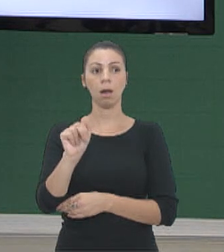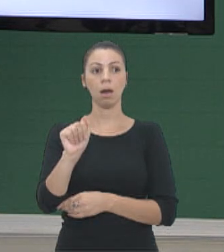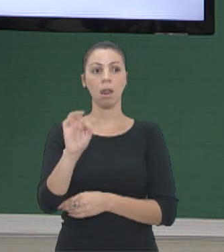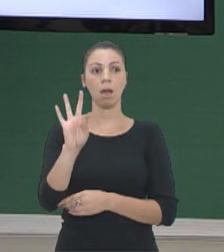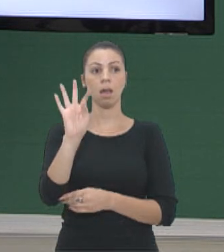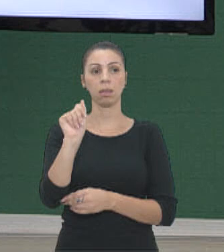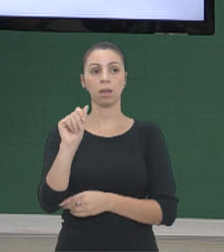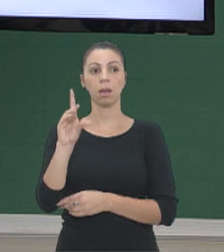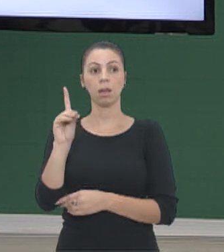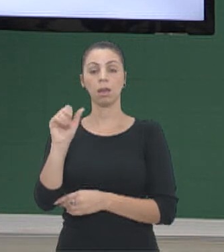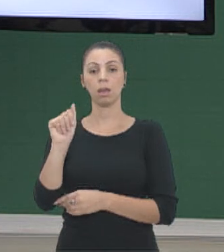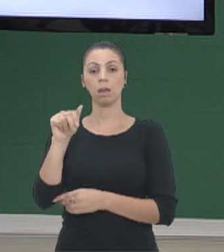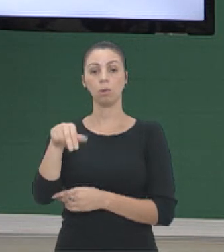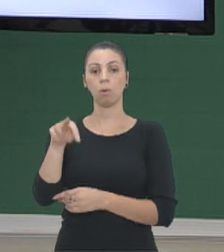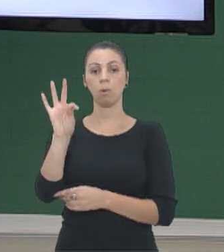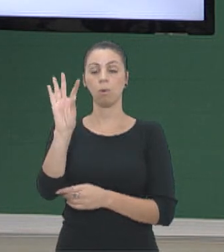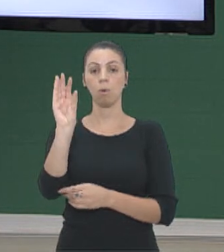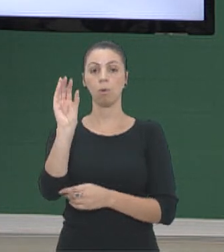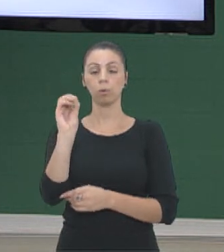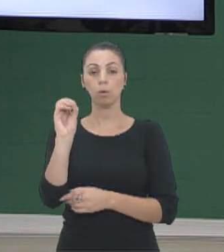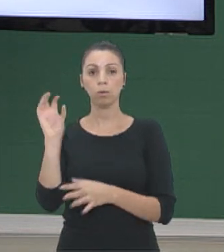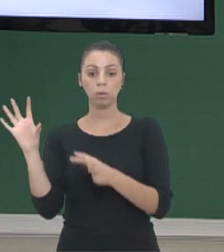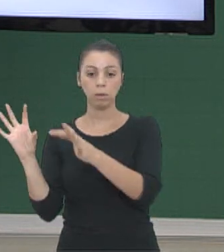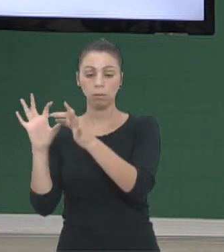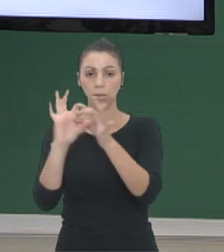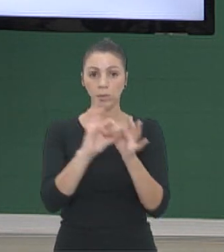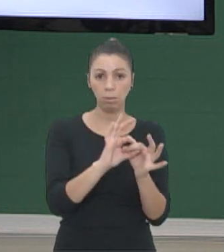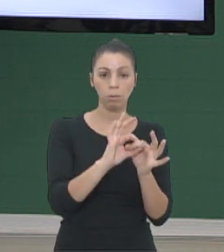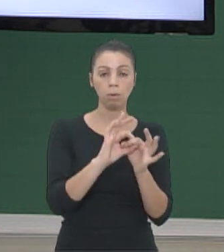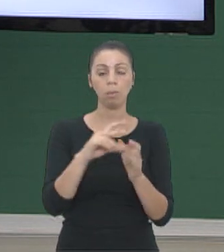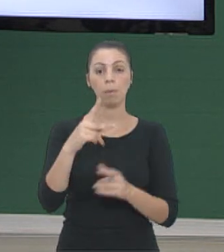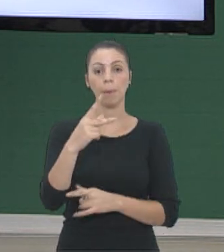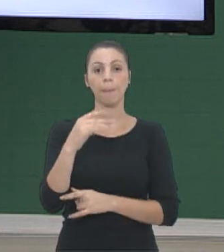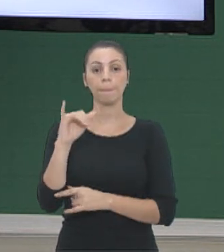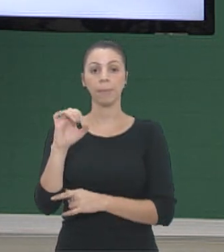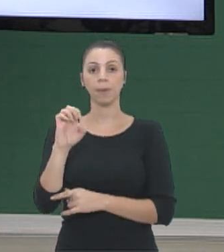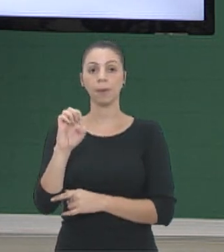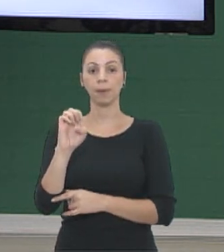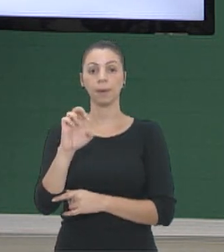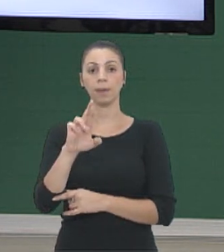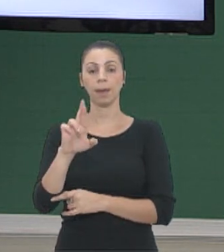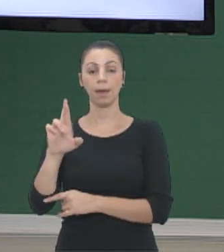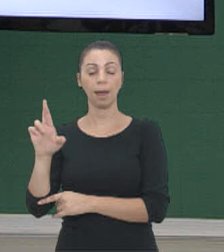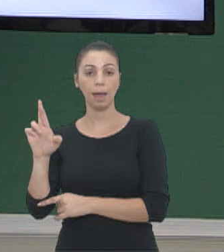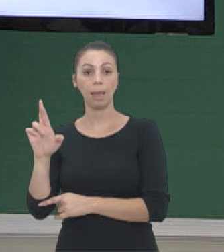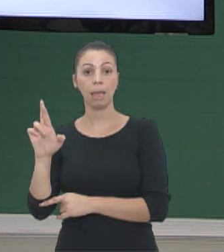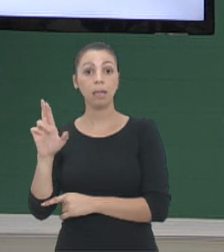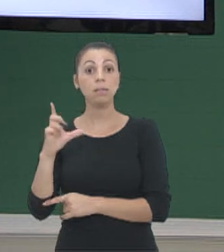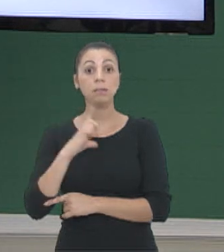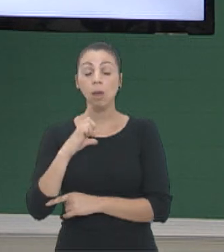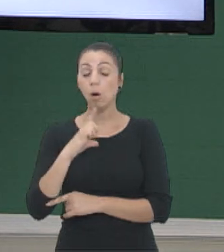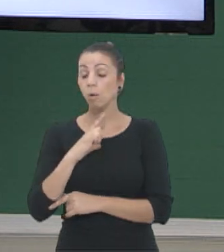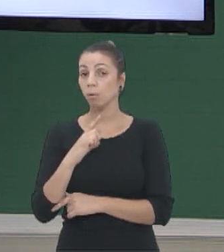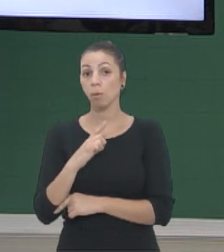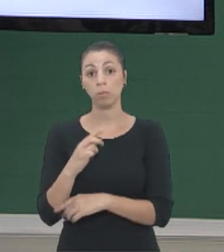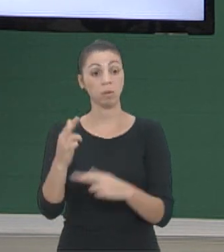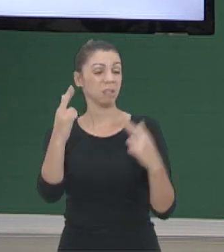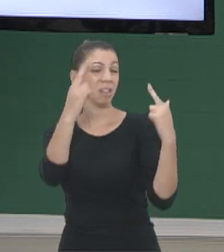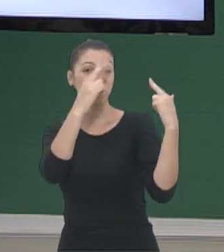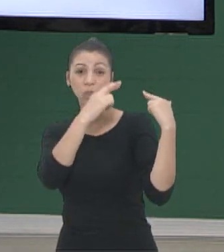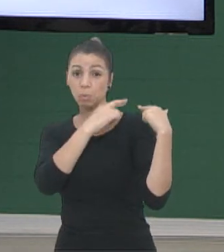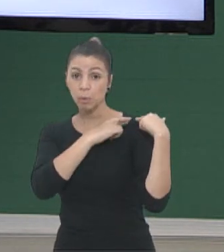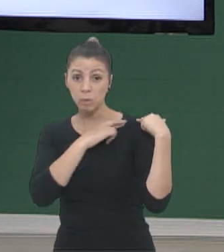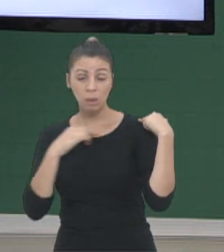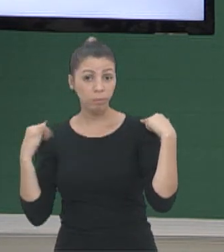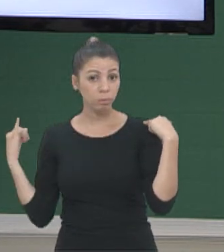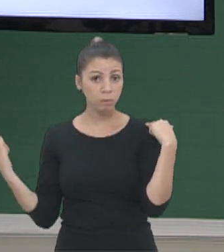unidos aí com Robespierre e são aí grandes líderes dessa revolução mais radical, que